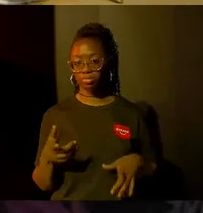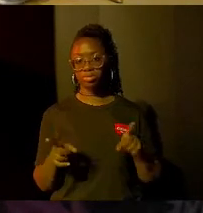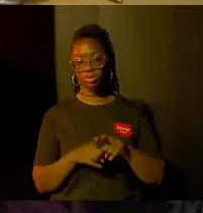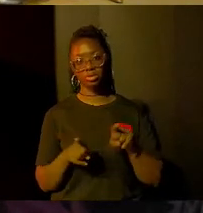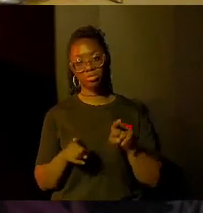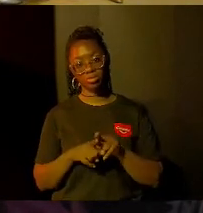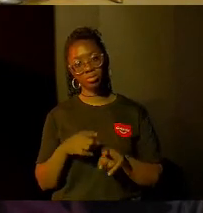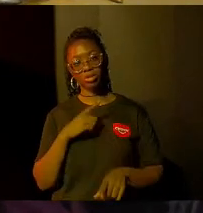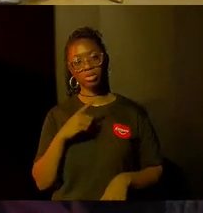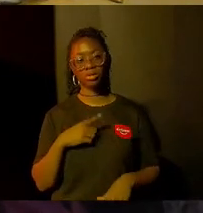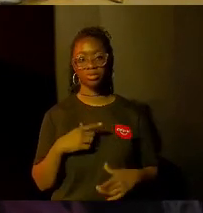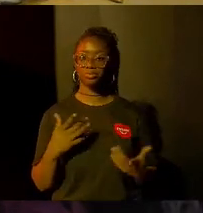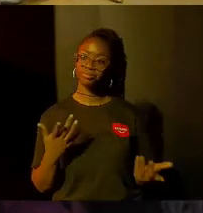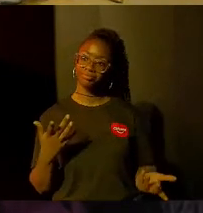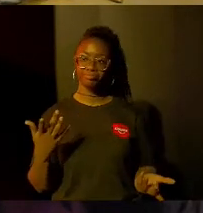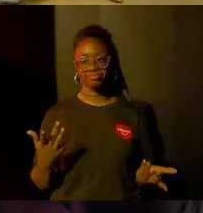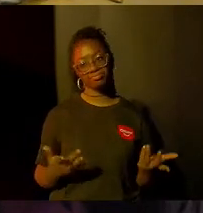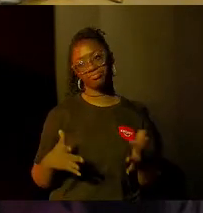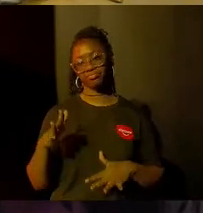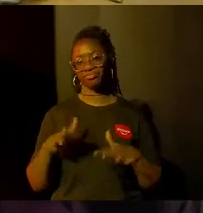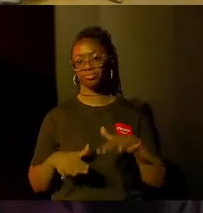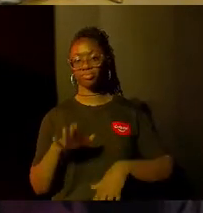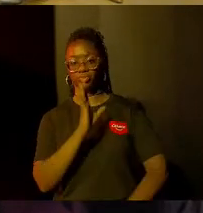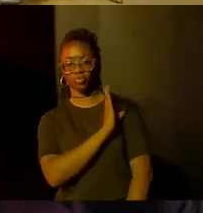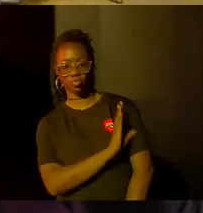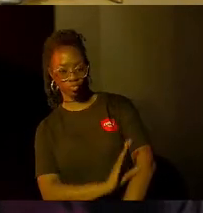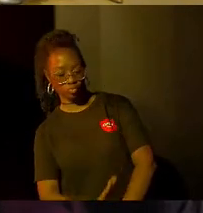tendência cultural